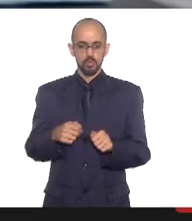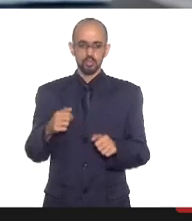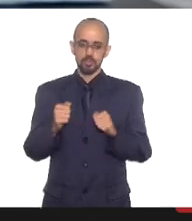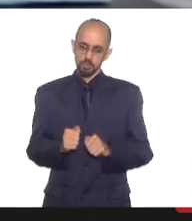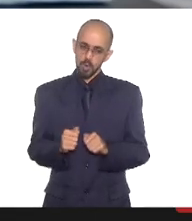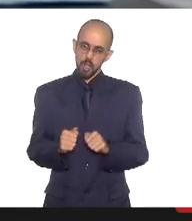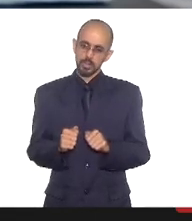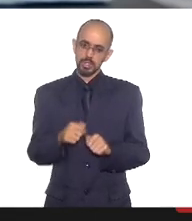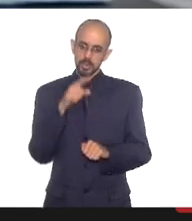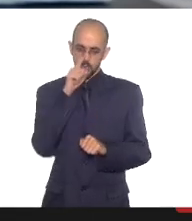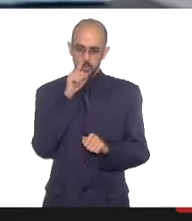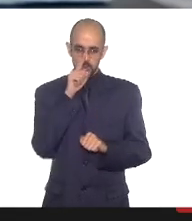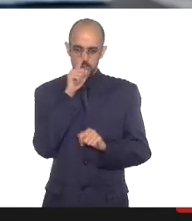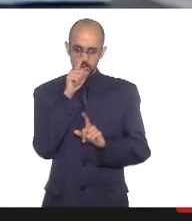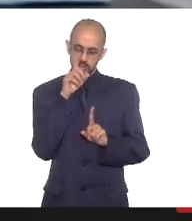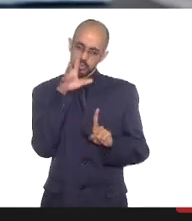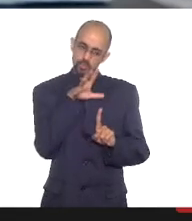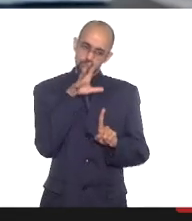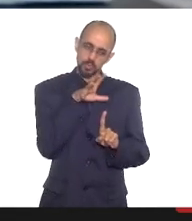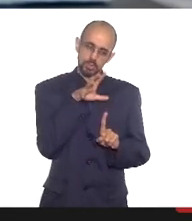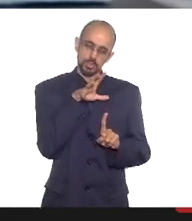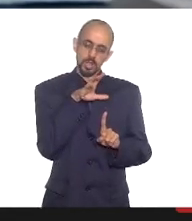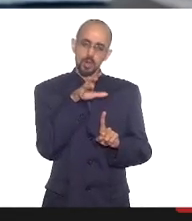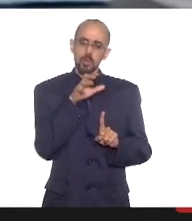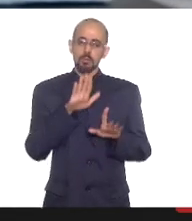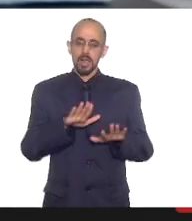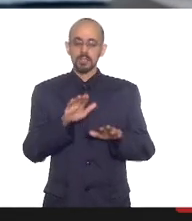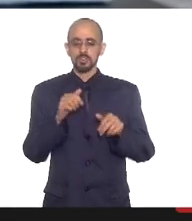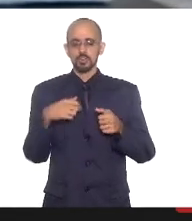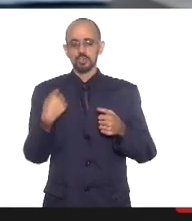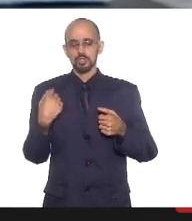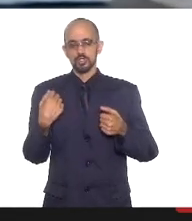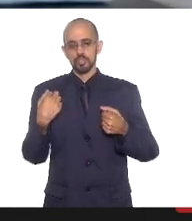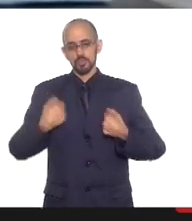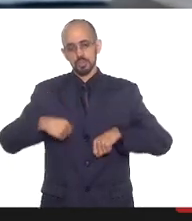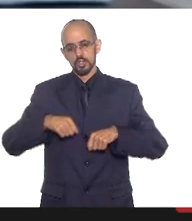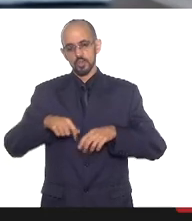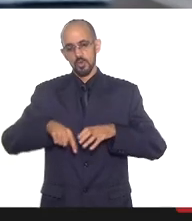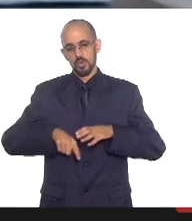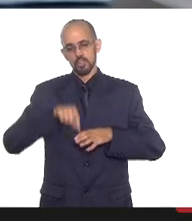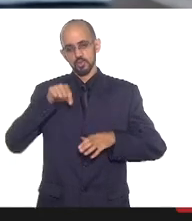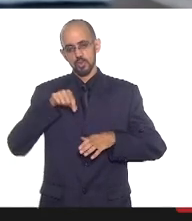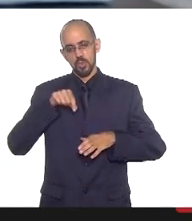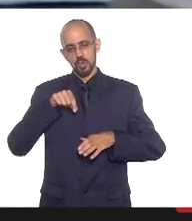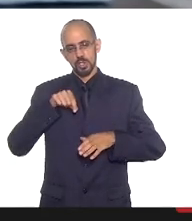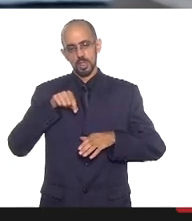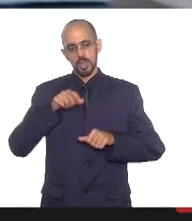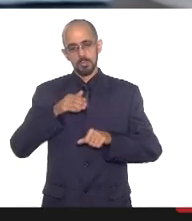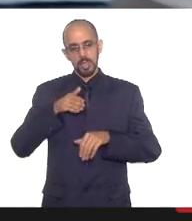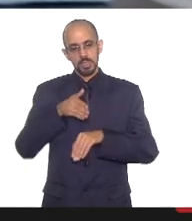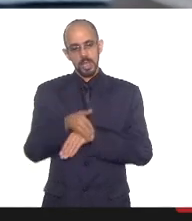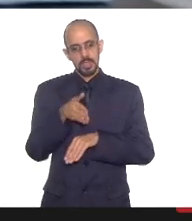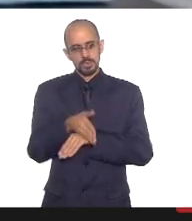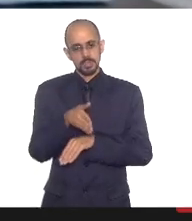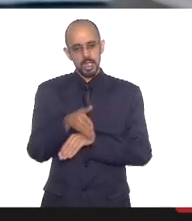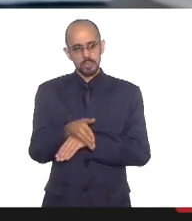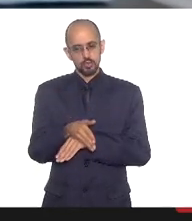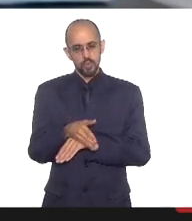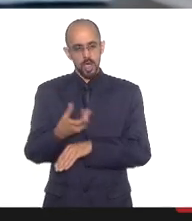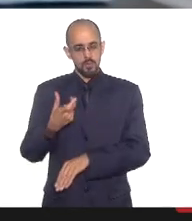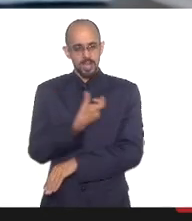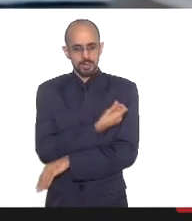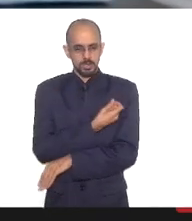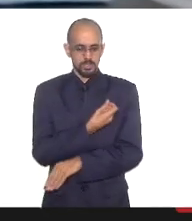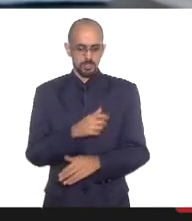a gente pede de fazer algumas escolhas para fazer garantia o acesso levar uma situação em